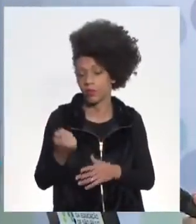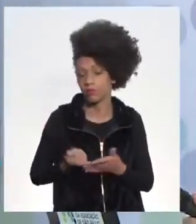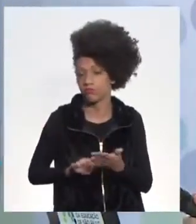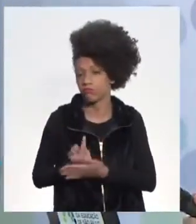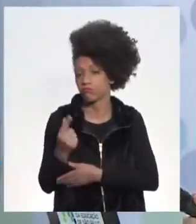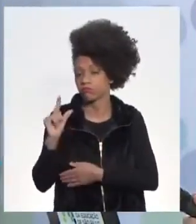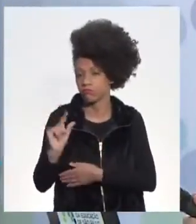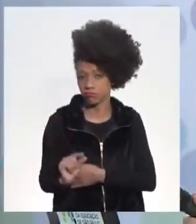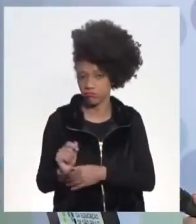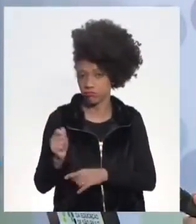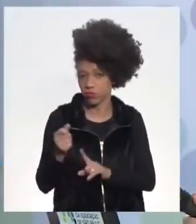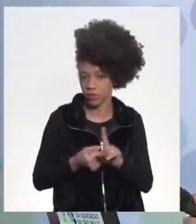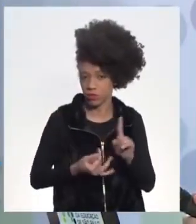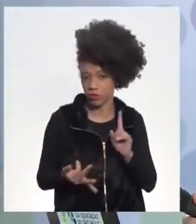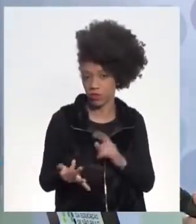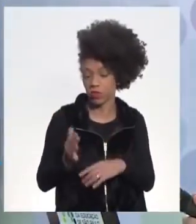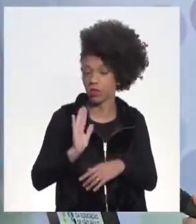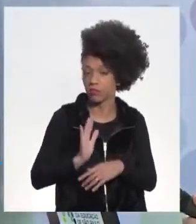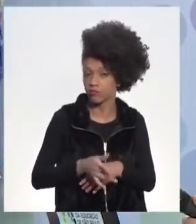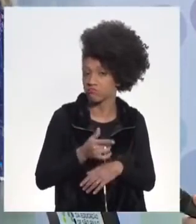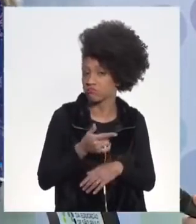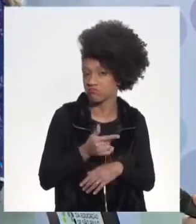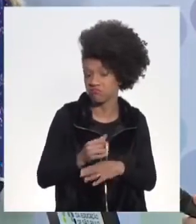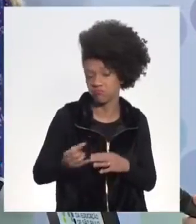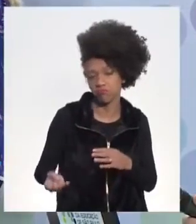por mês, já que não tem juros,